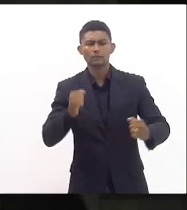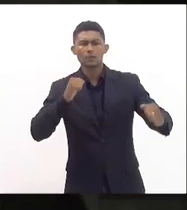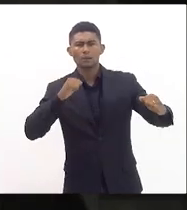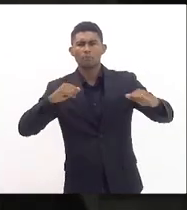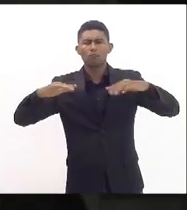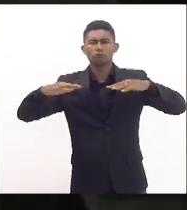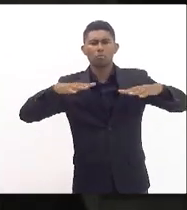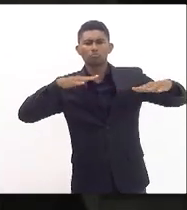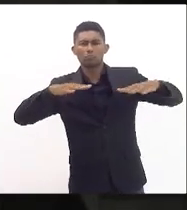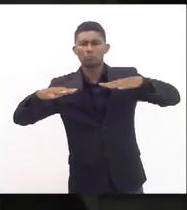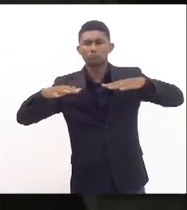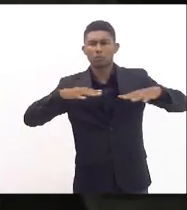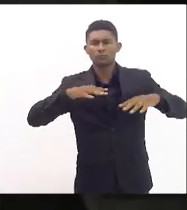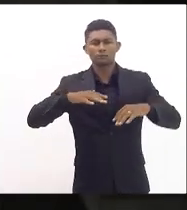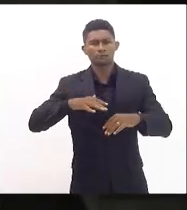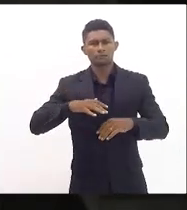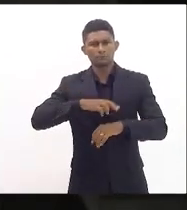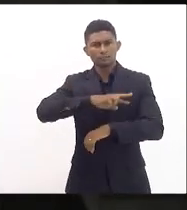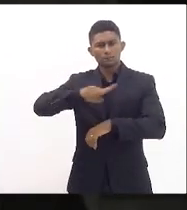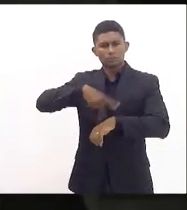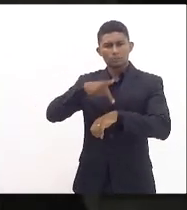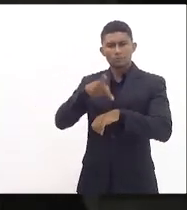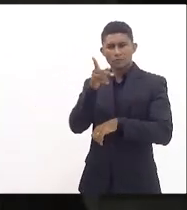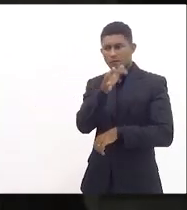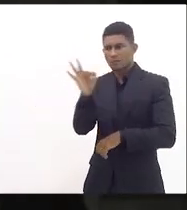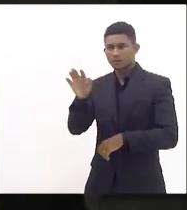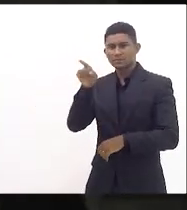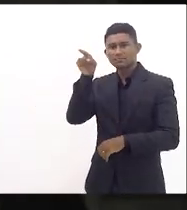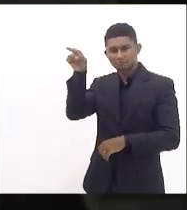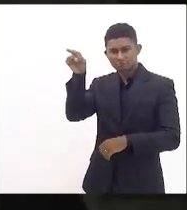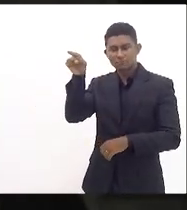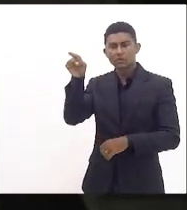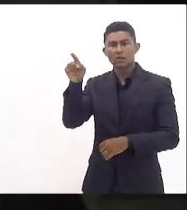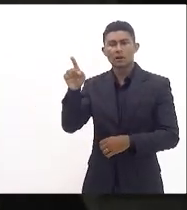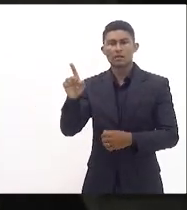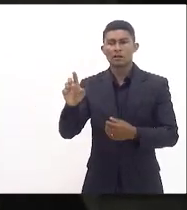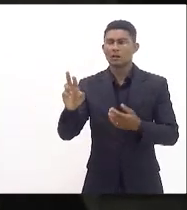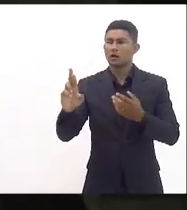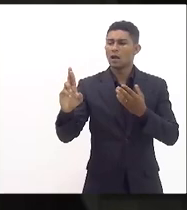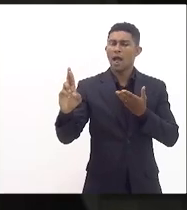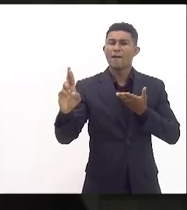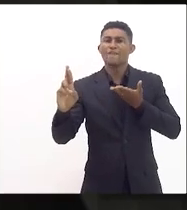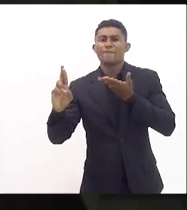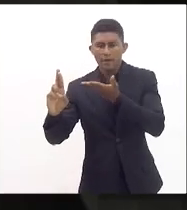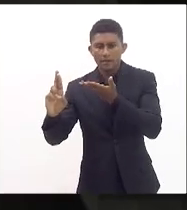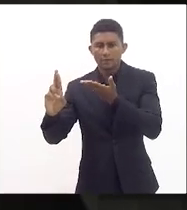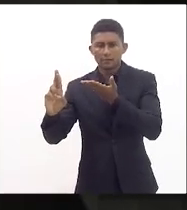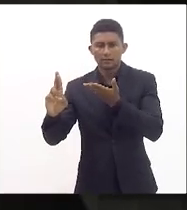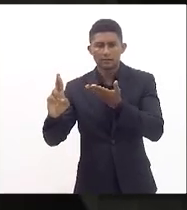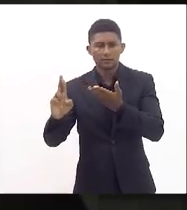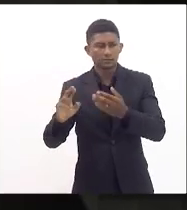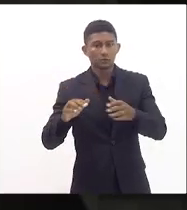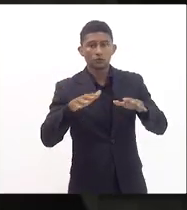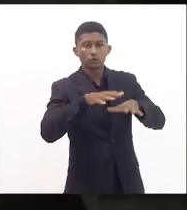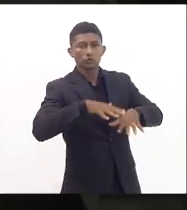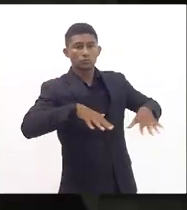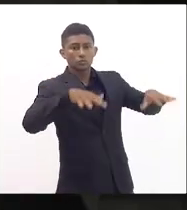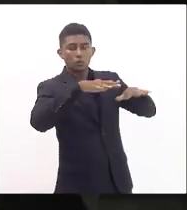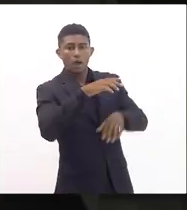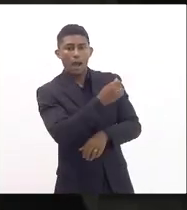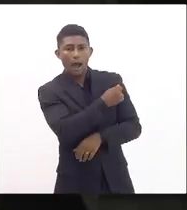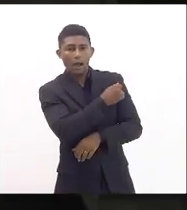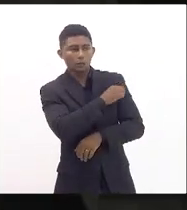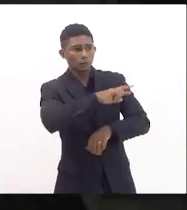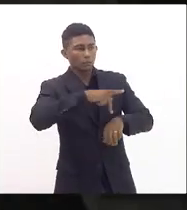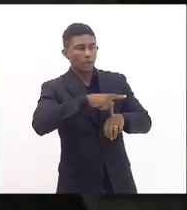O movimento estudantil francês foi paradigma para todos os outros movimentos estudantis. Um grande